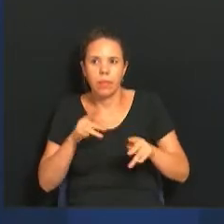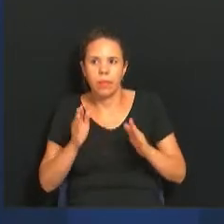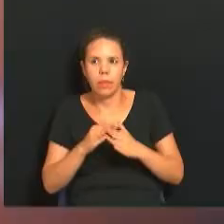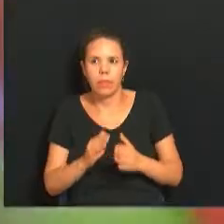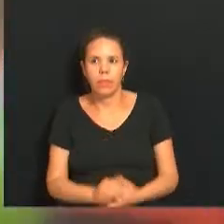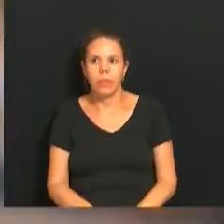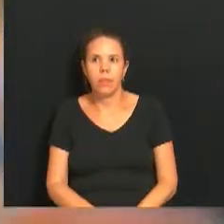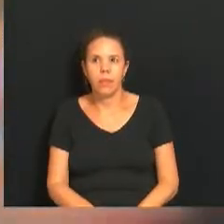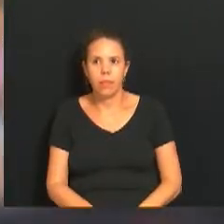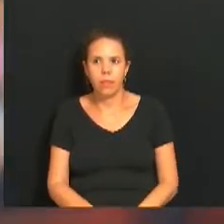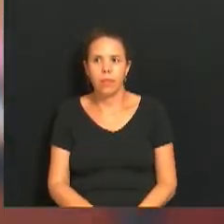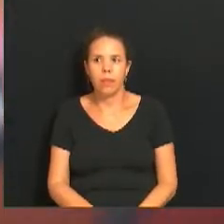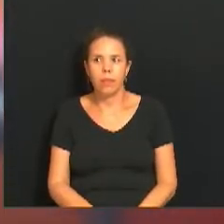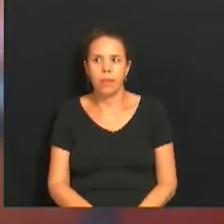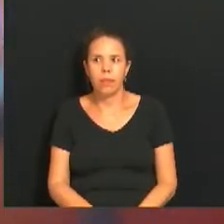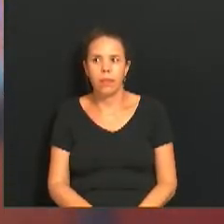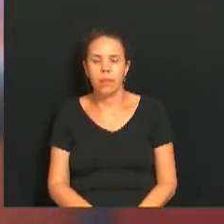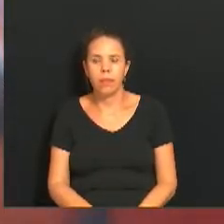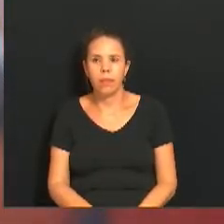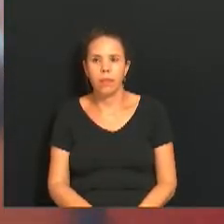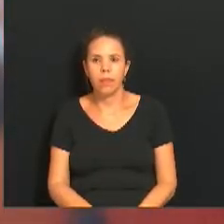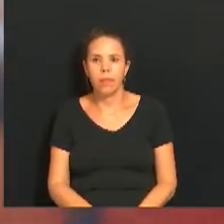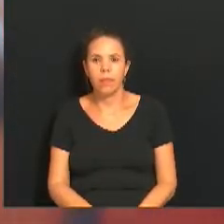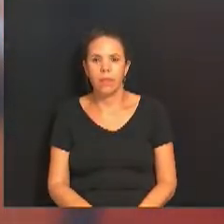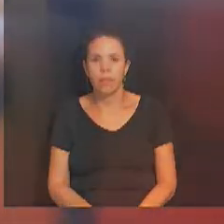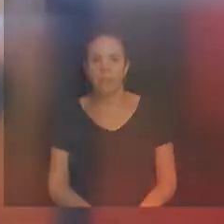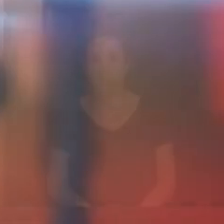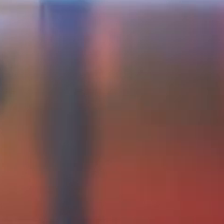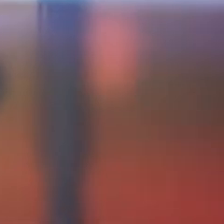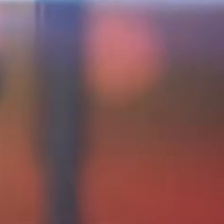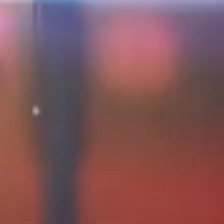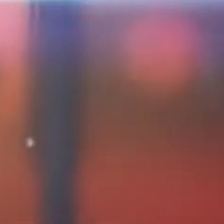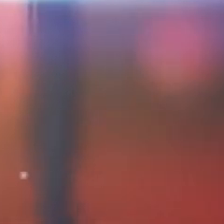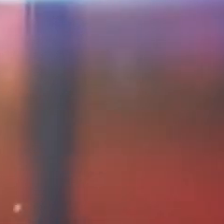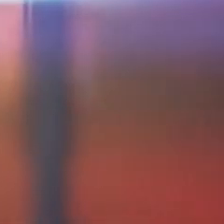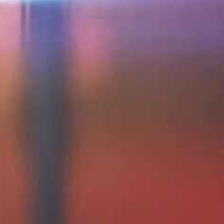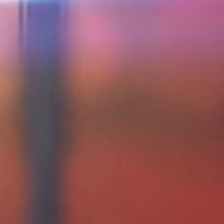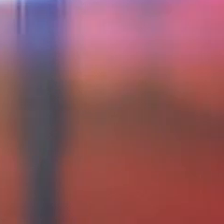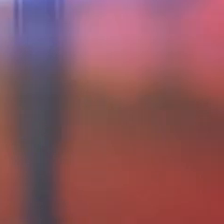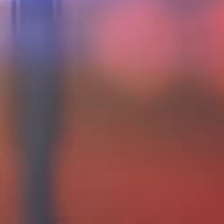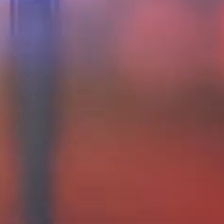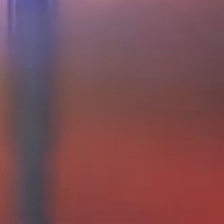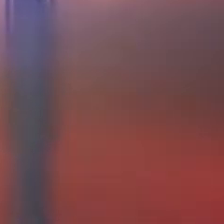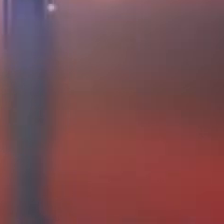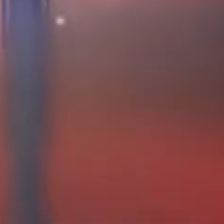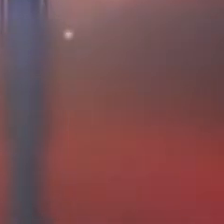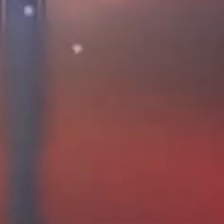moradores.